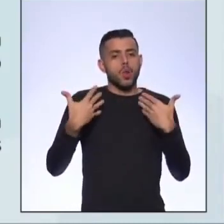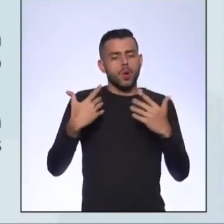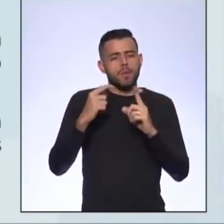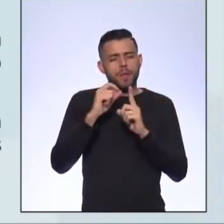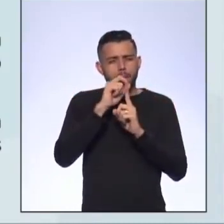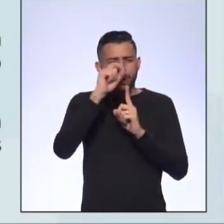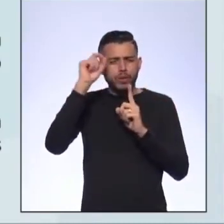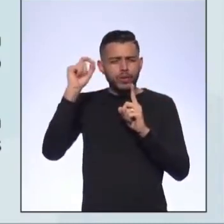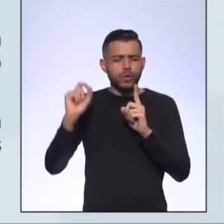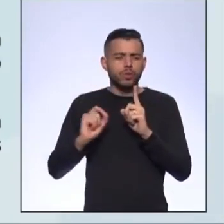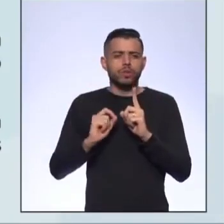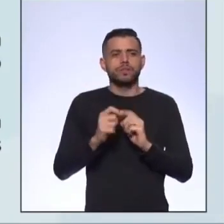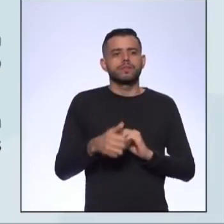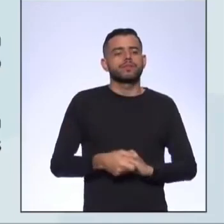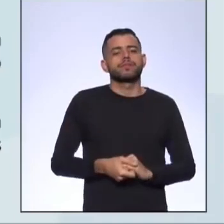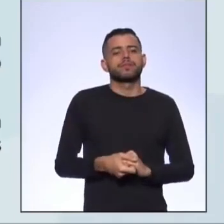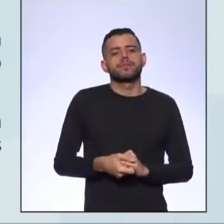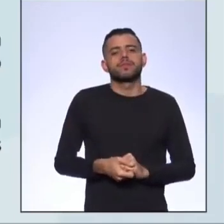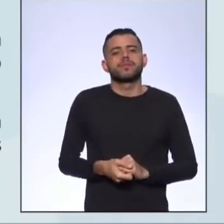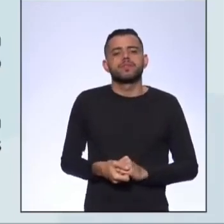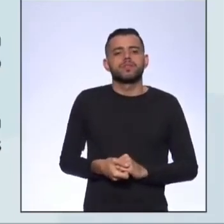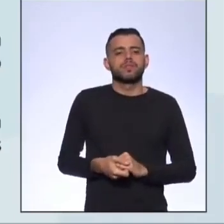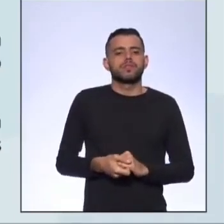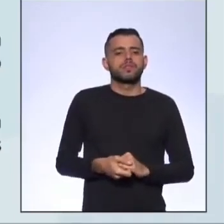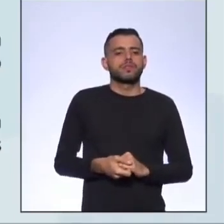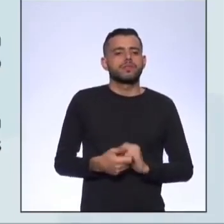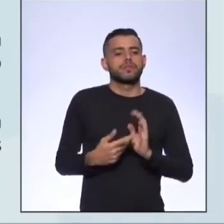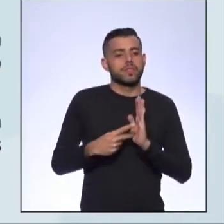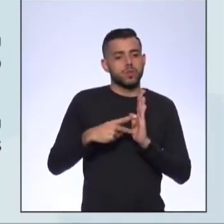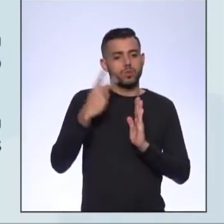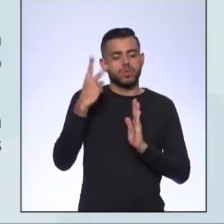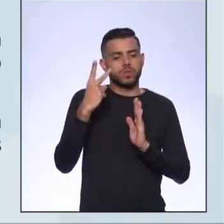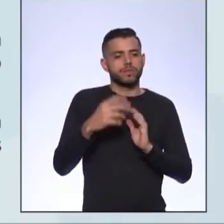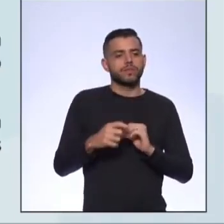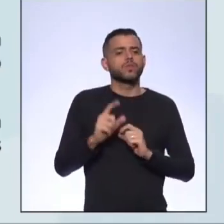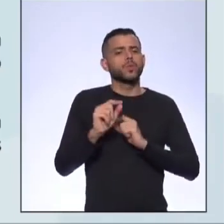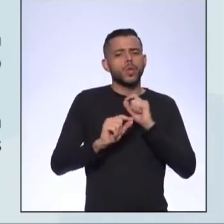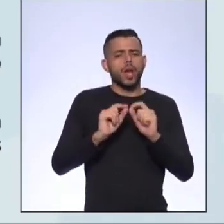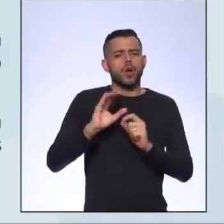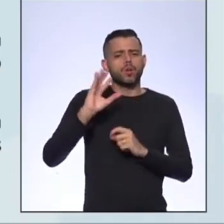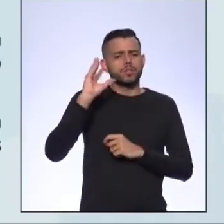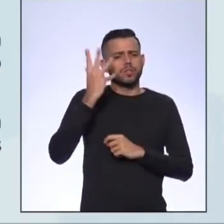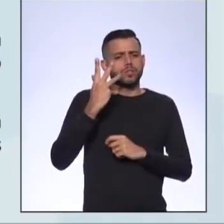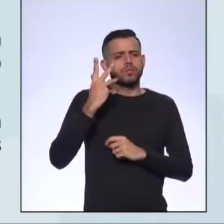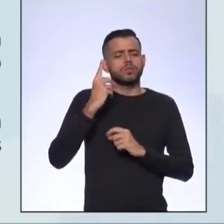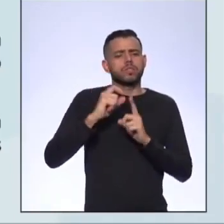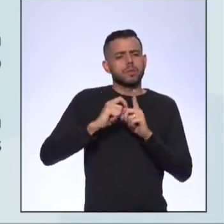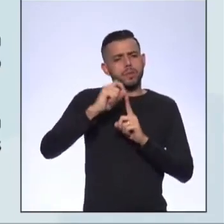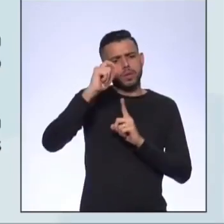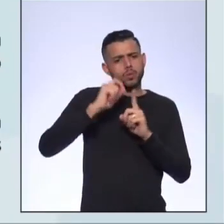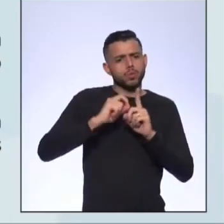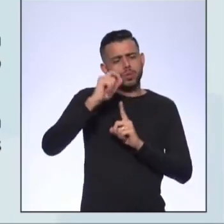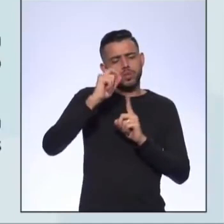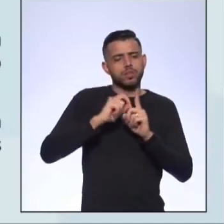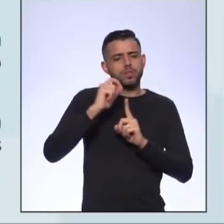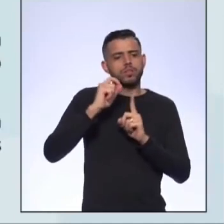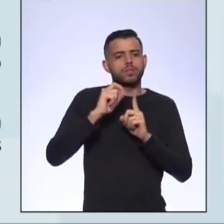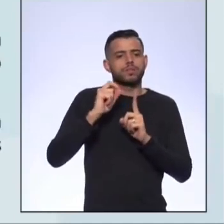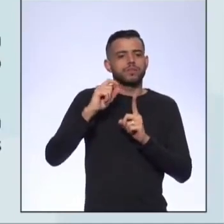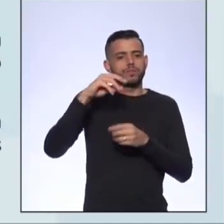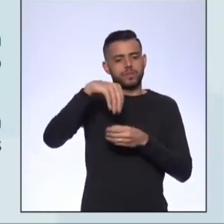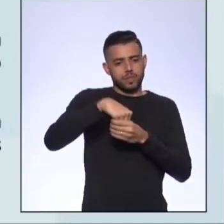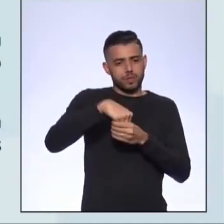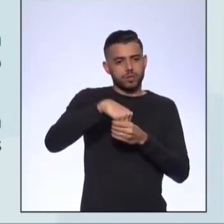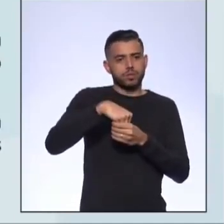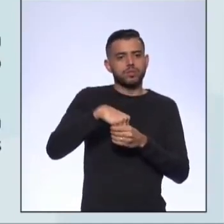partículas? Certo? Primeira pergunta aí. Segunda questão. O que ocorreram com a temperatura e a pressão no interior do